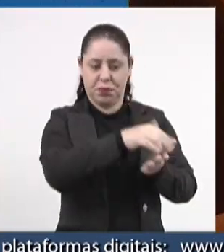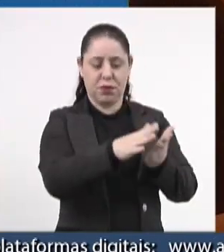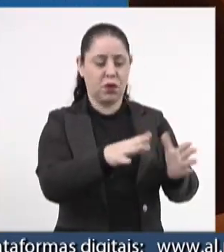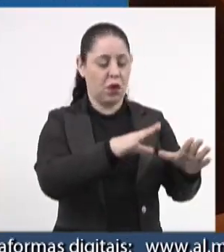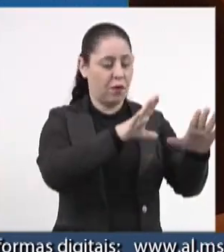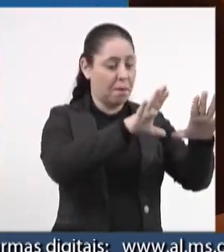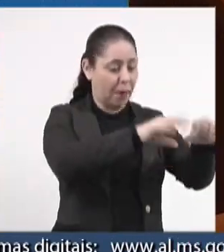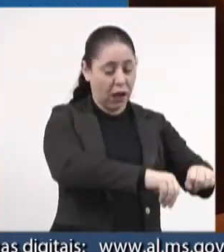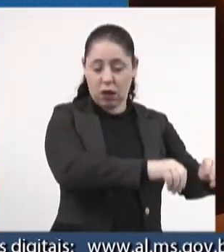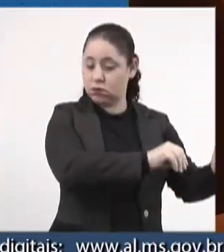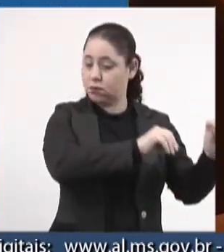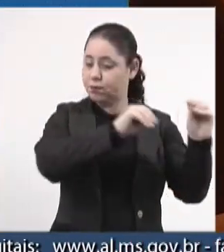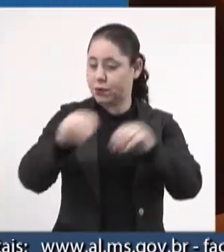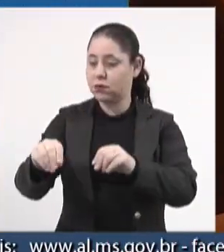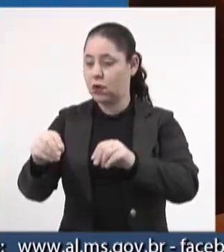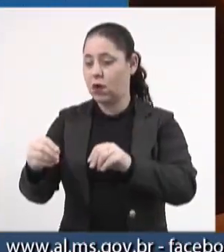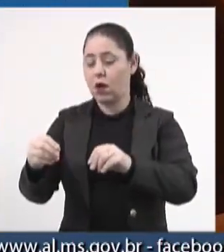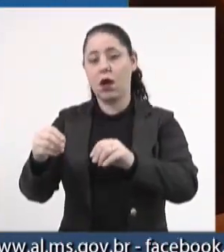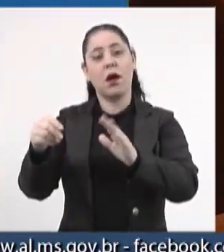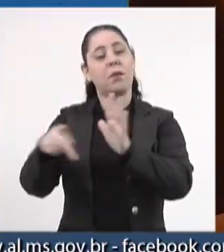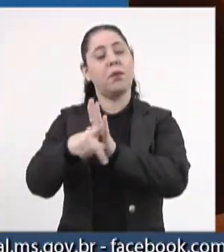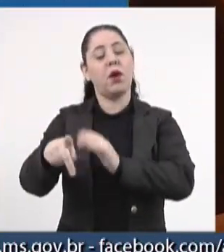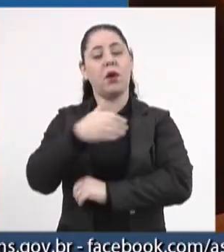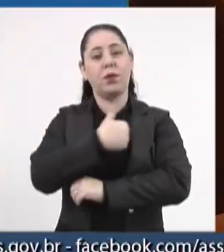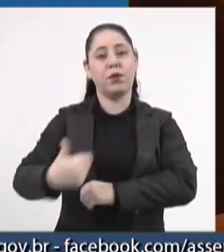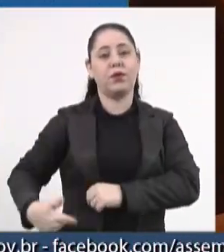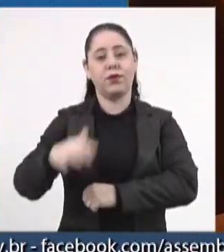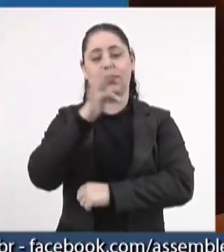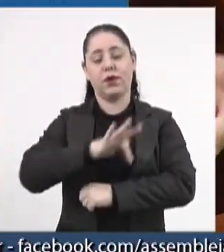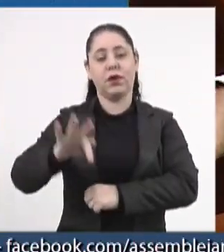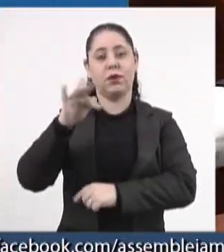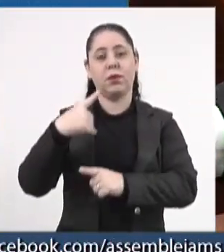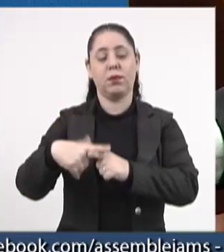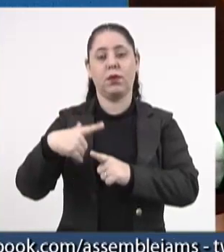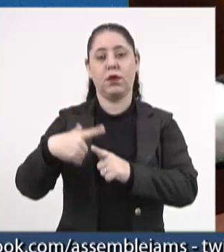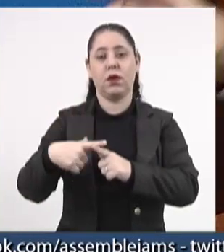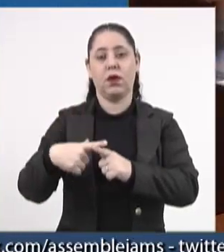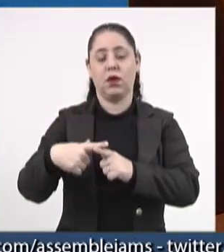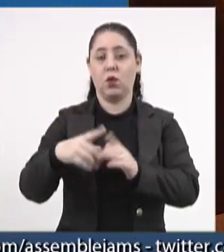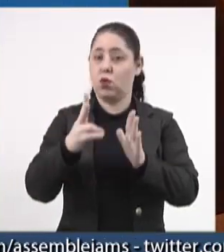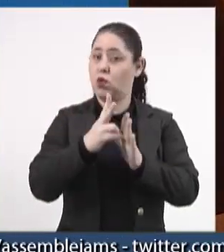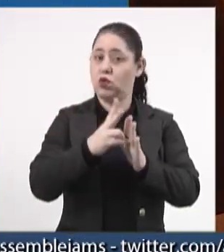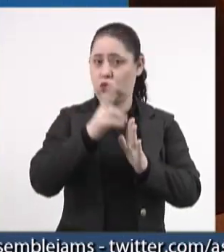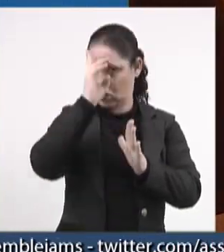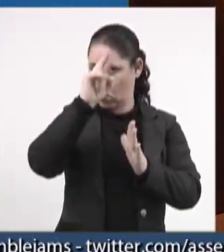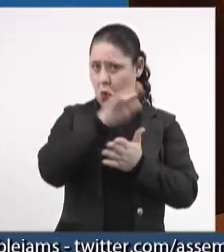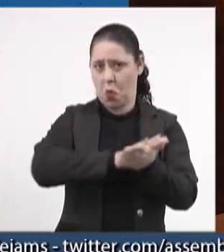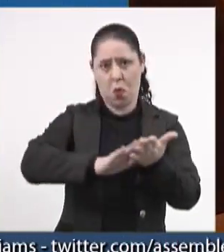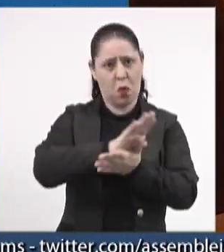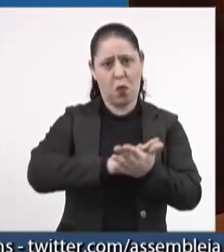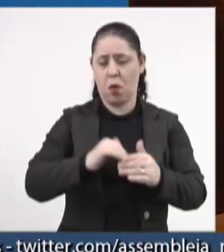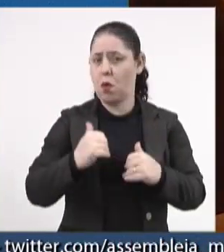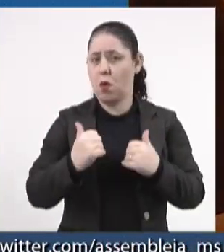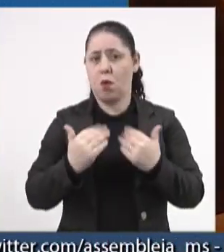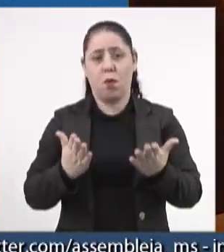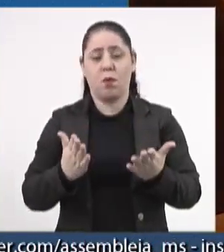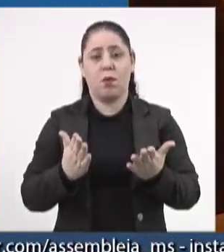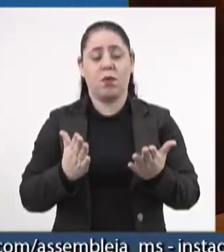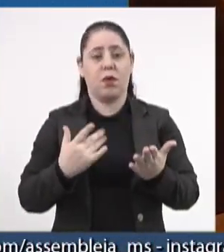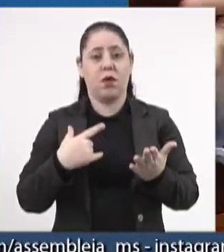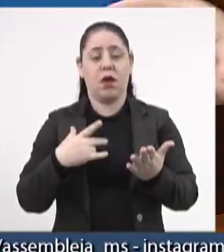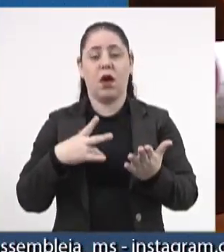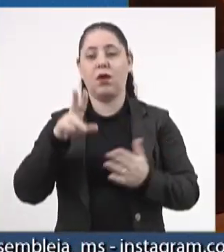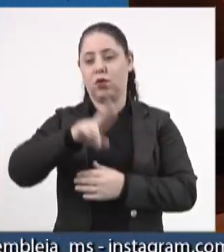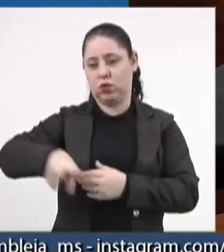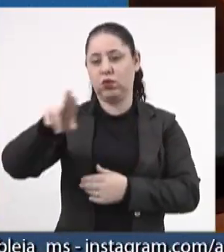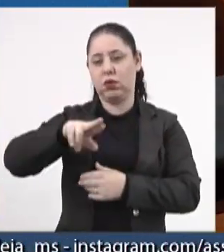para utilidade pública. Ele incorpora no patrimônio da União, porque o índio não é dono de nada, e deixa que